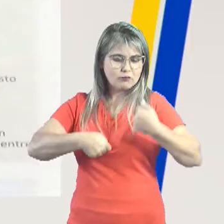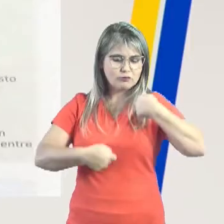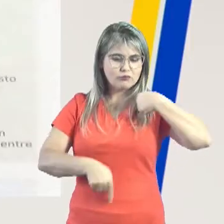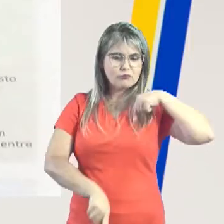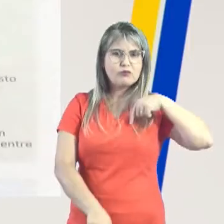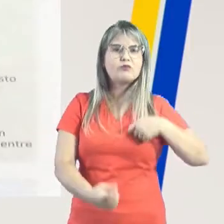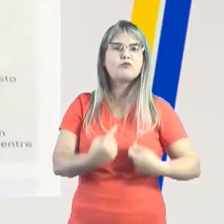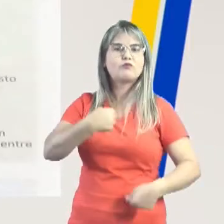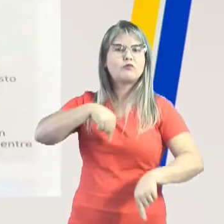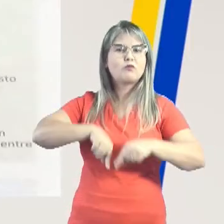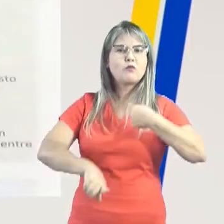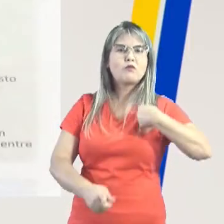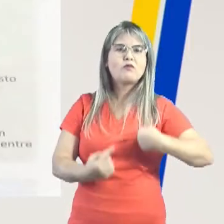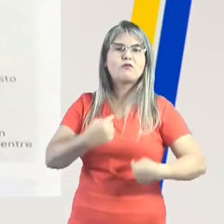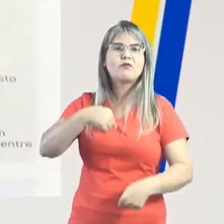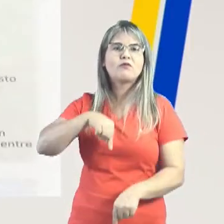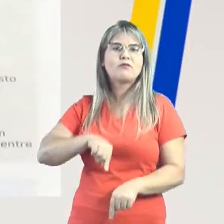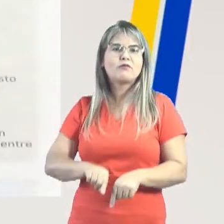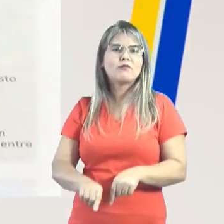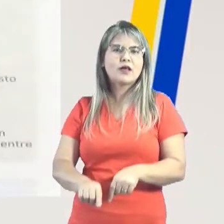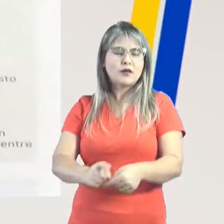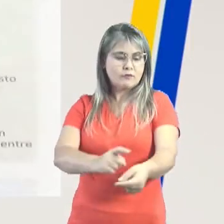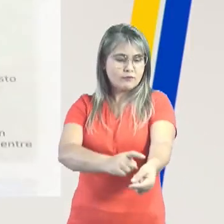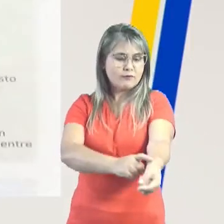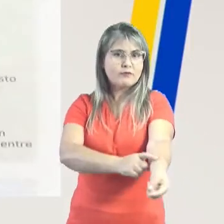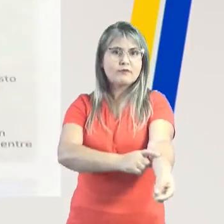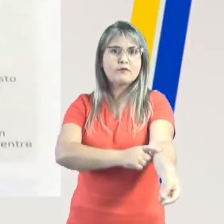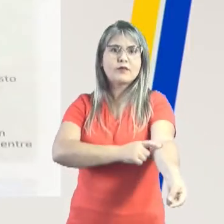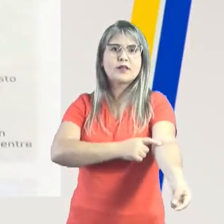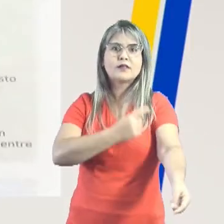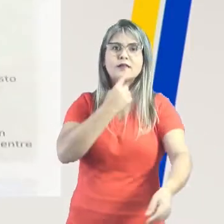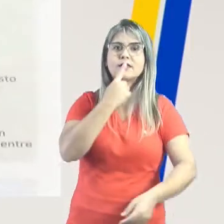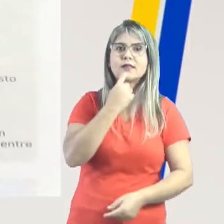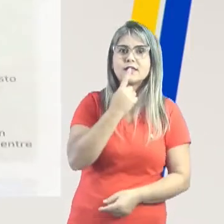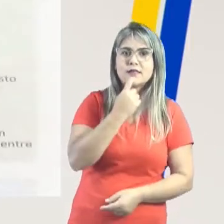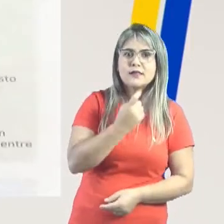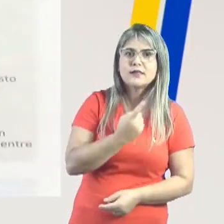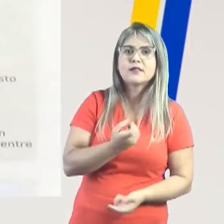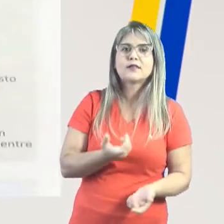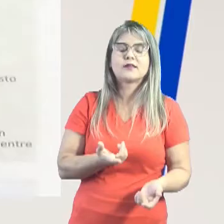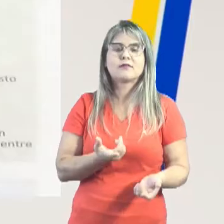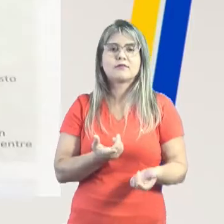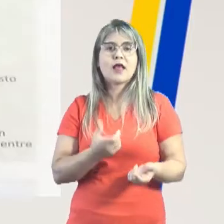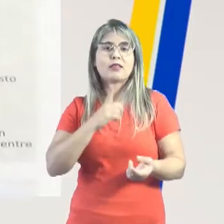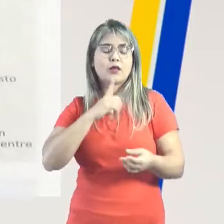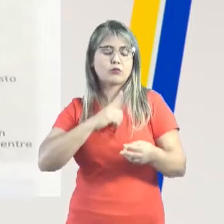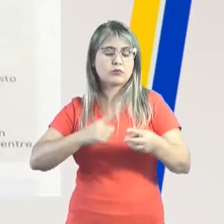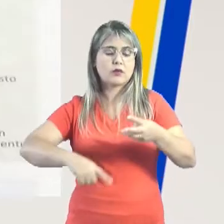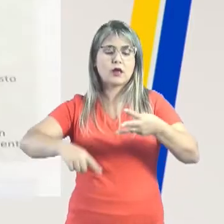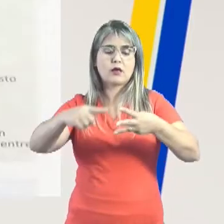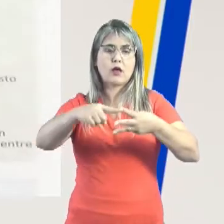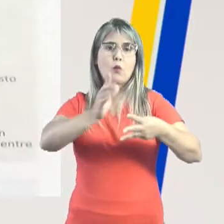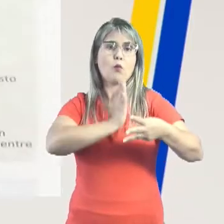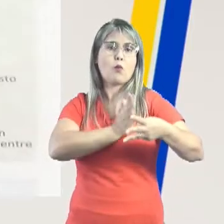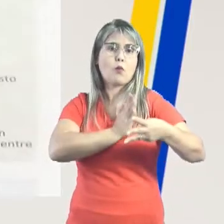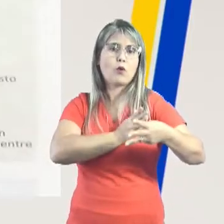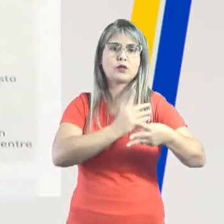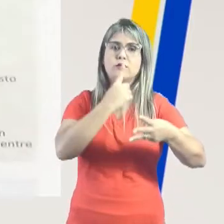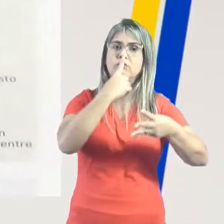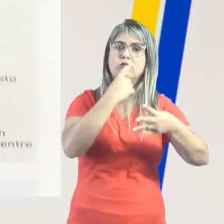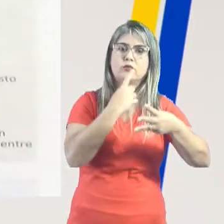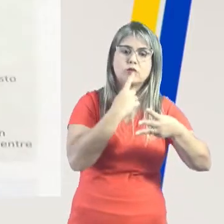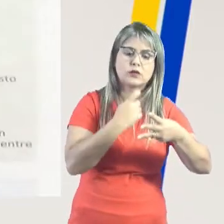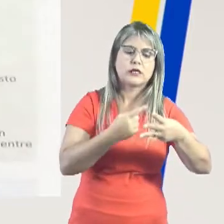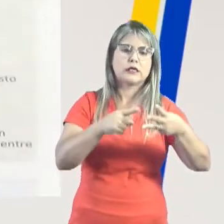Então, vasos sanguíneos, sangue e coração formam o chamado sistema